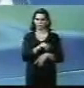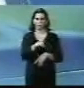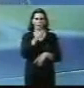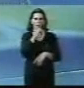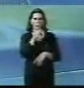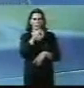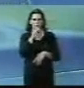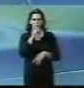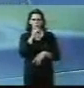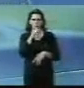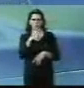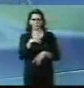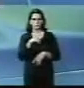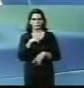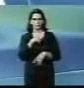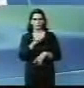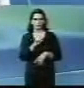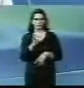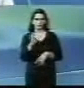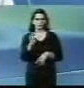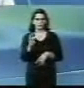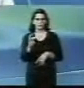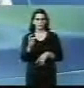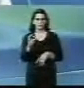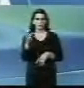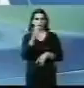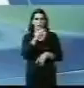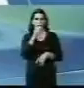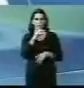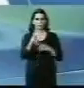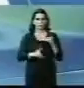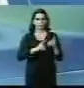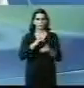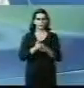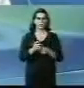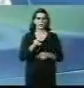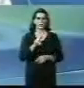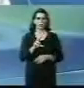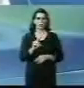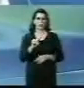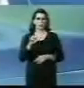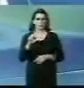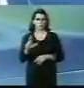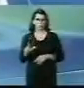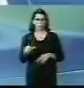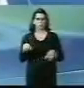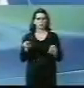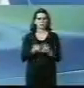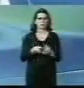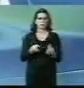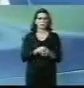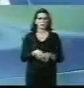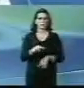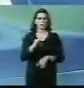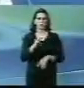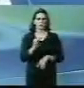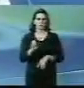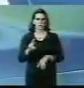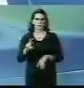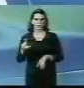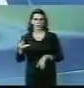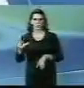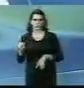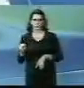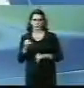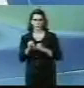Exemplo, existem sites que a atualização dele é muito dinâmica. Por exemplo, do UOL, do Terra, esses portais de informação, as informações